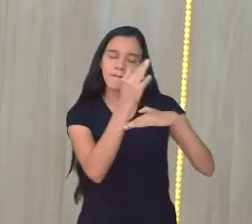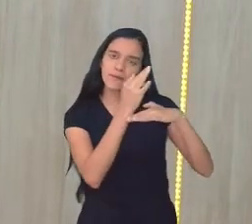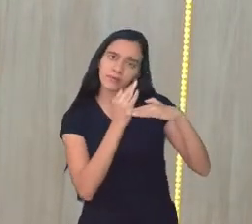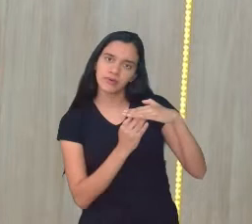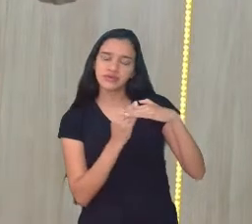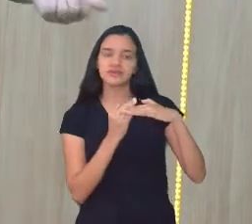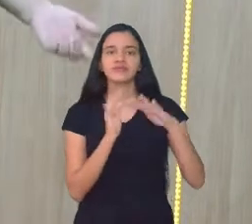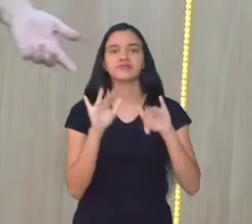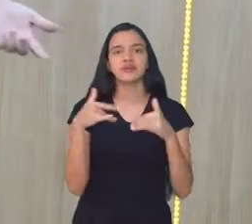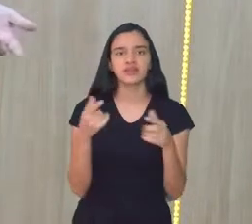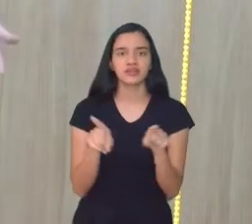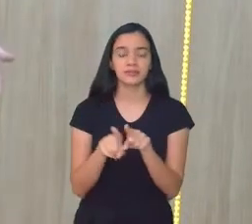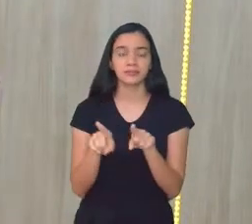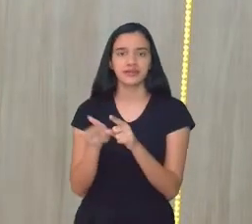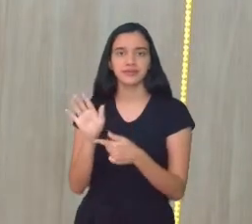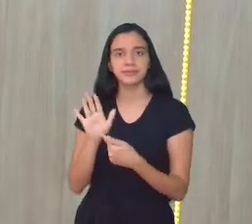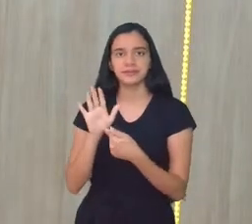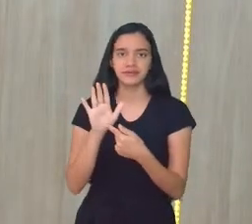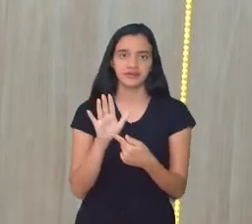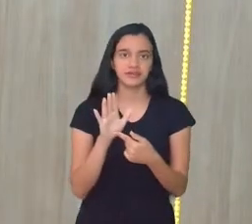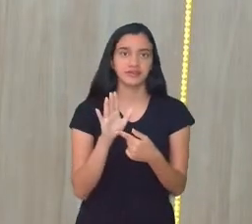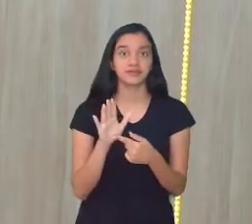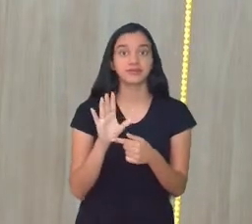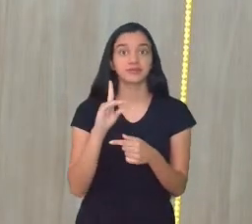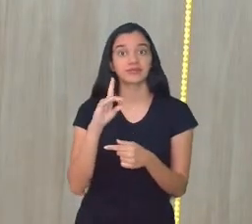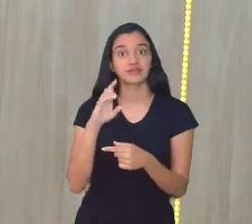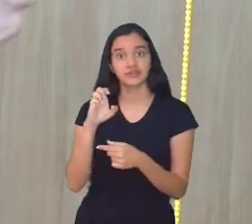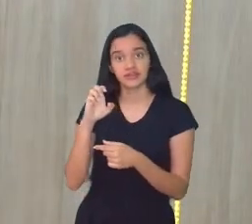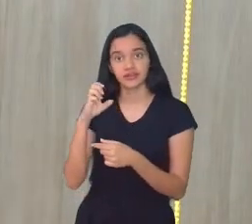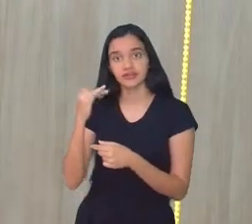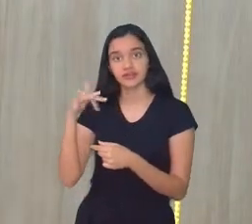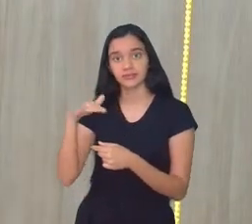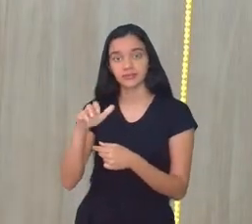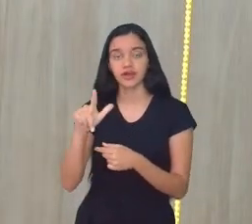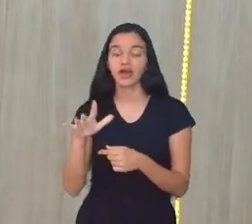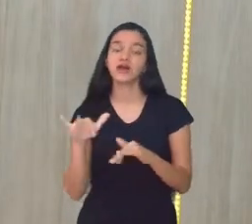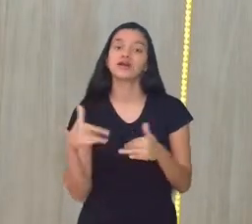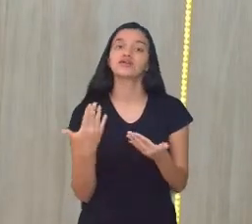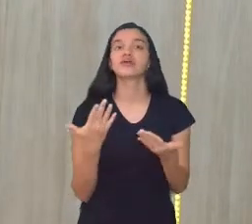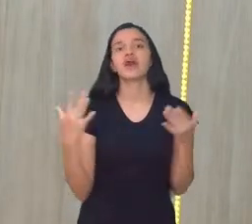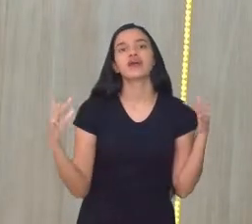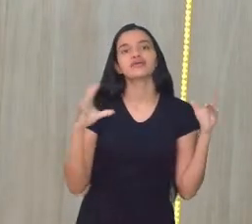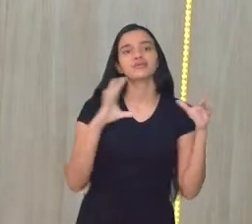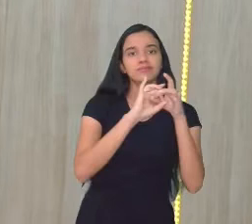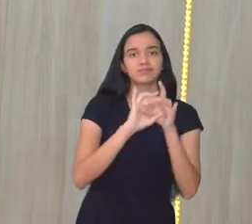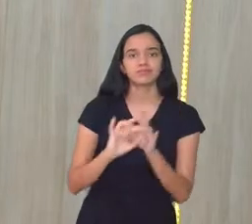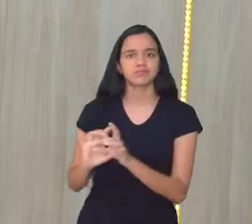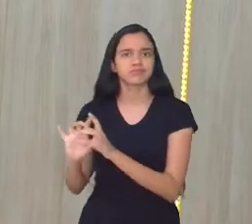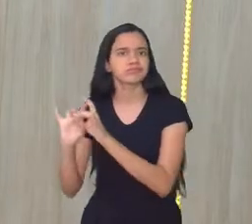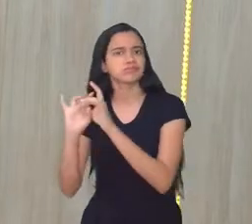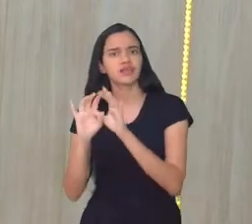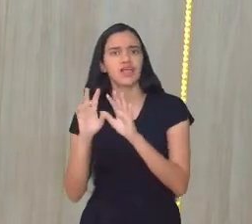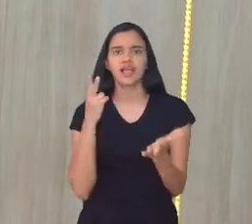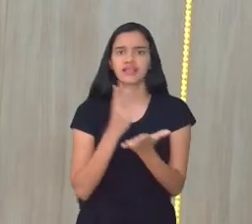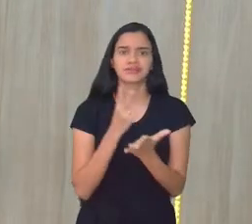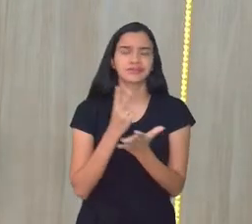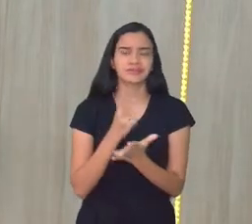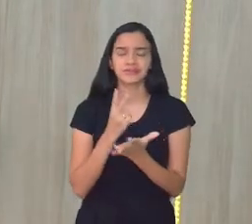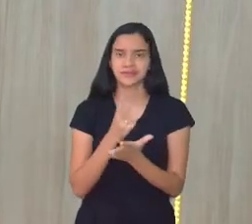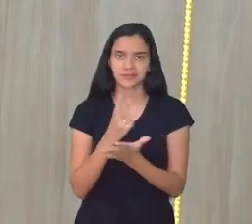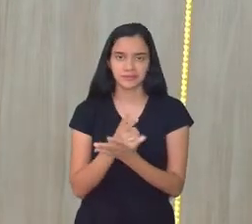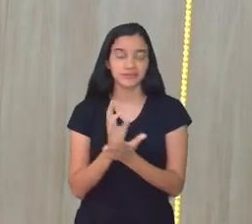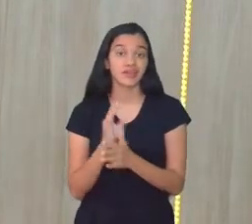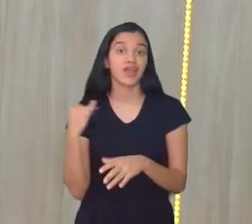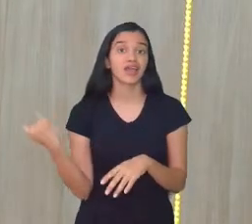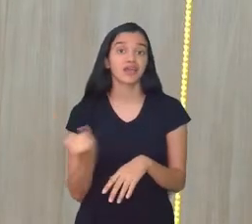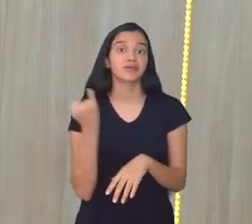fracionários, a representação decimal. Então, estas ligações, elas sempre existirão e